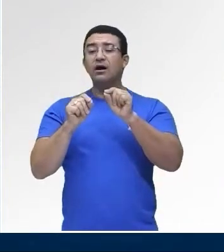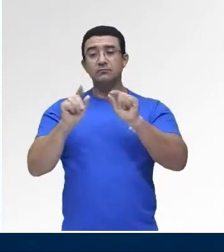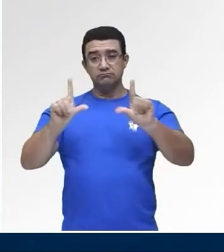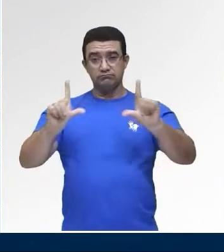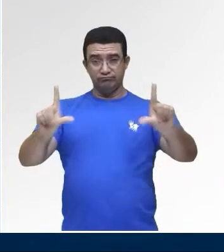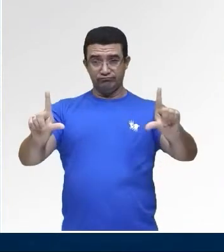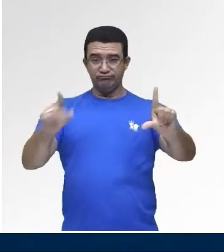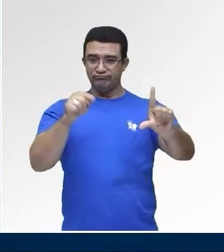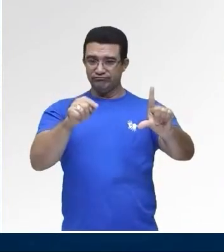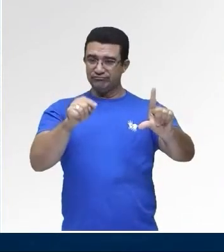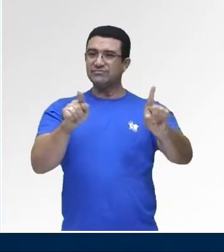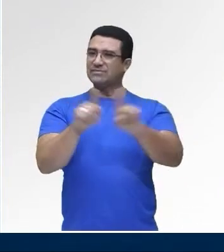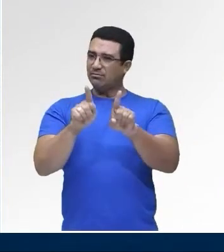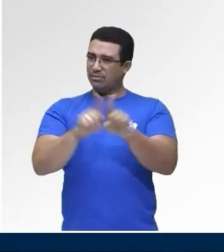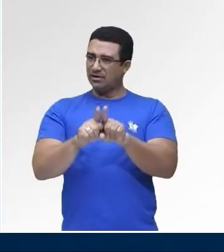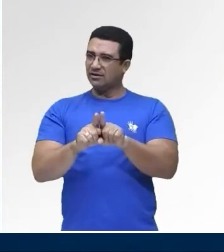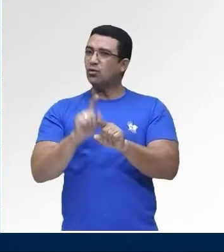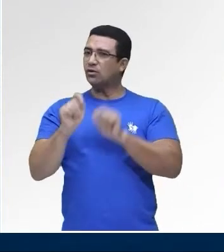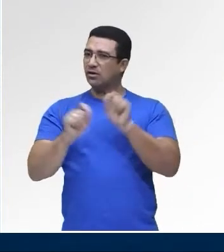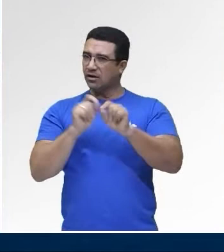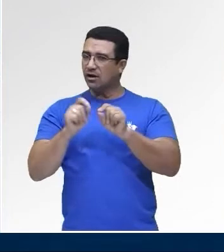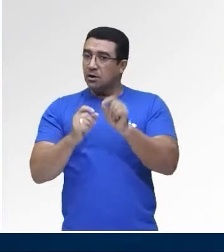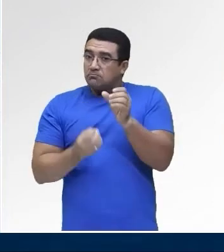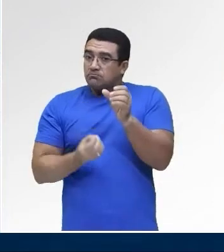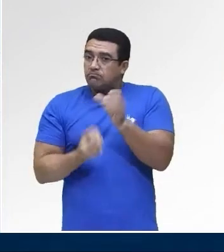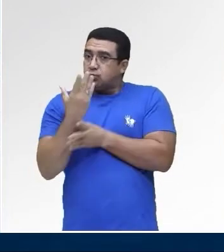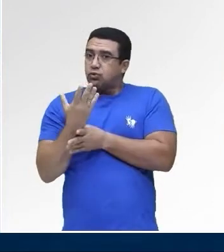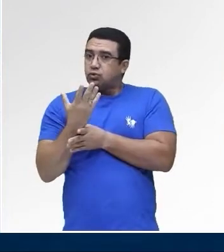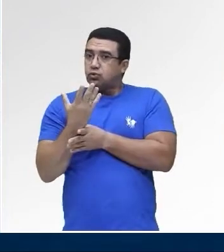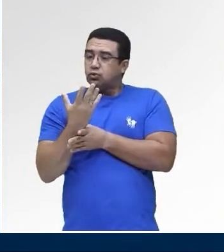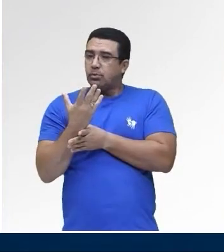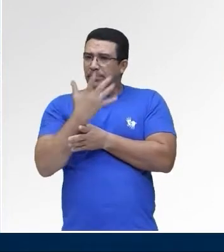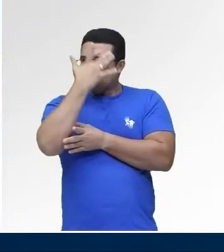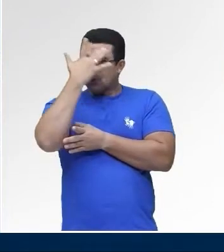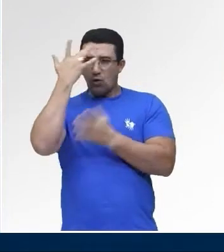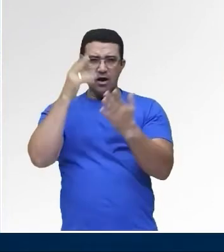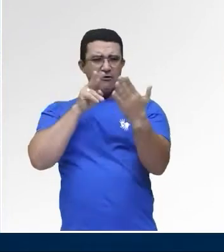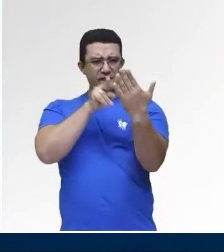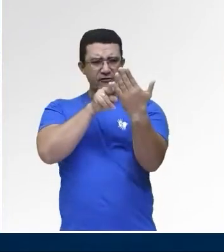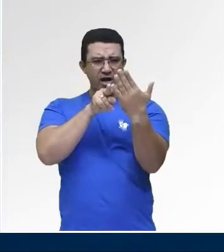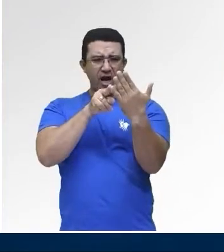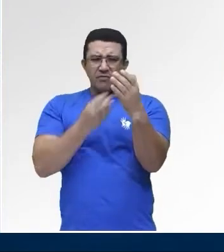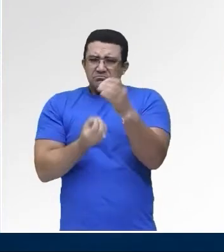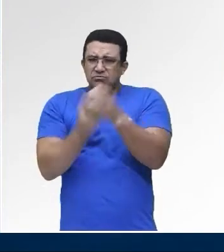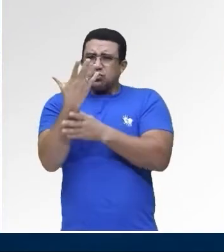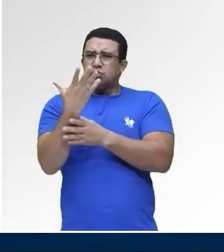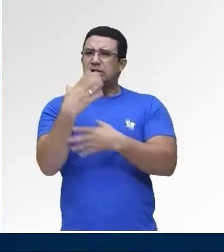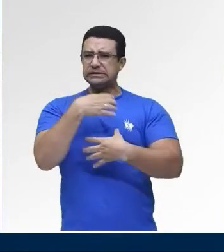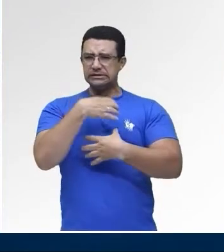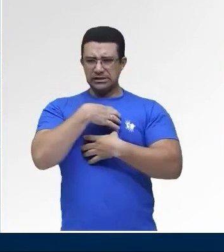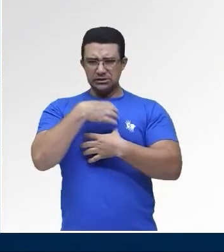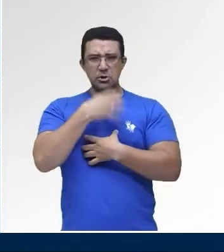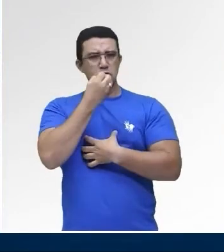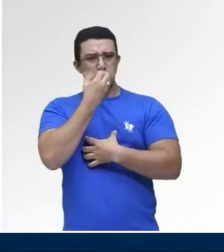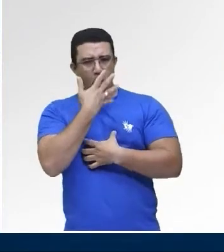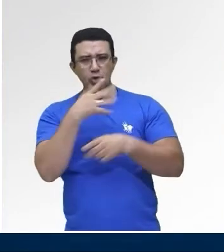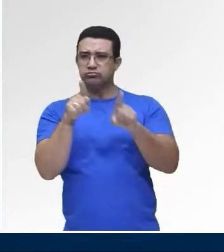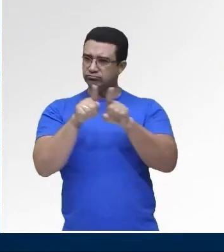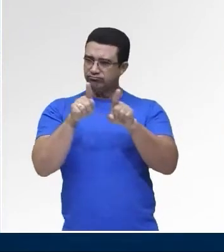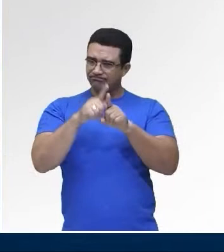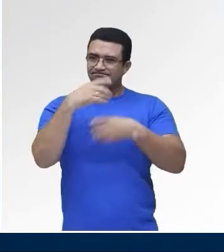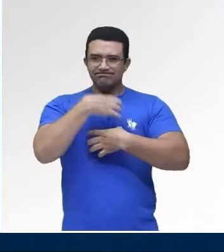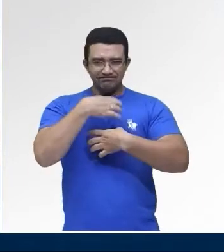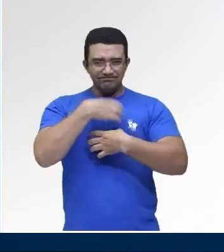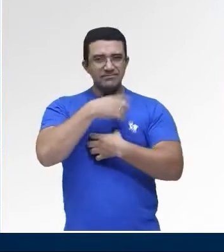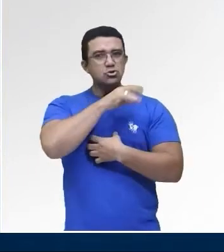também despertar tanto a coisa boa, né, o sentimento bom, quanto um sentimento ruim. Como ele queria retratar a